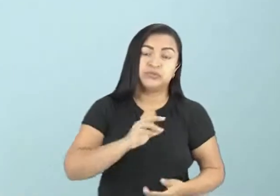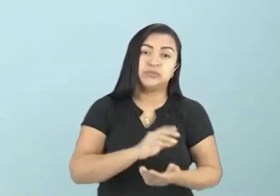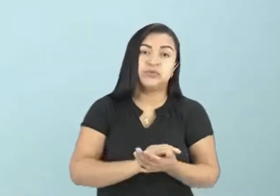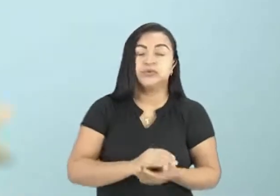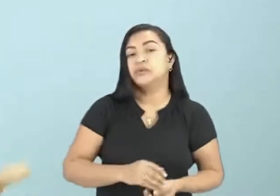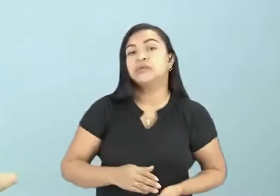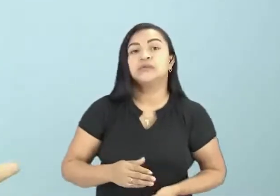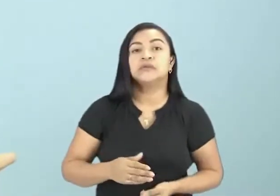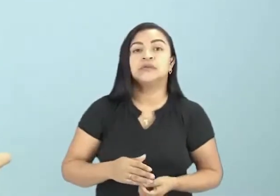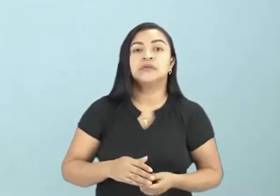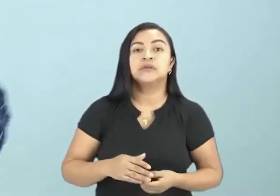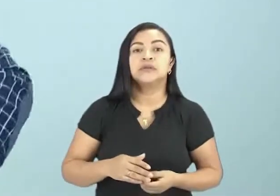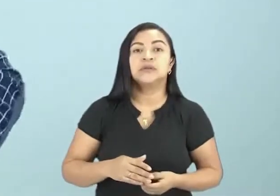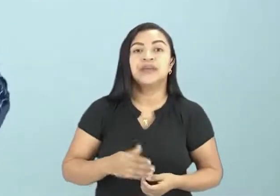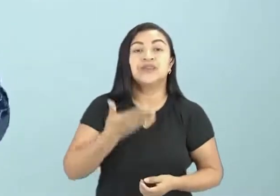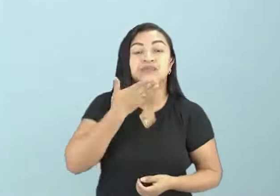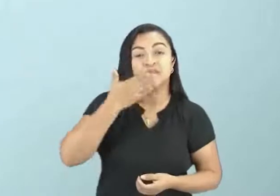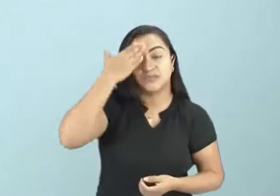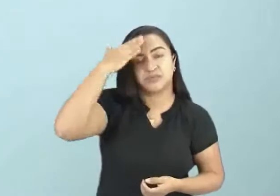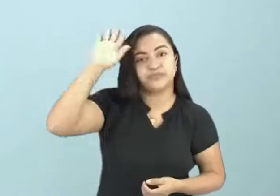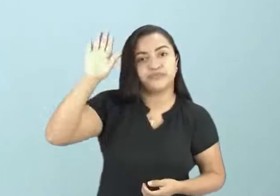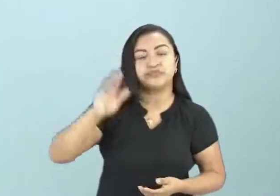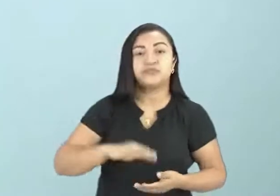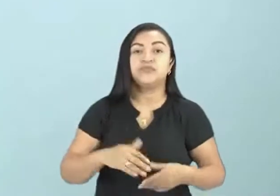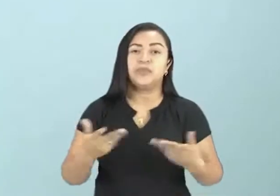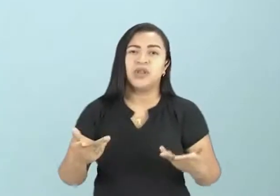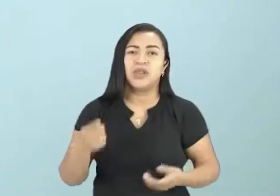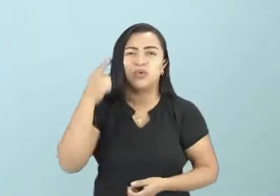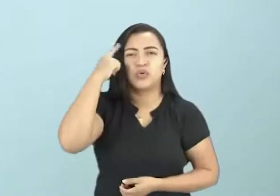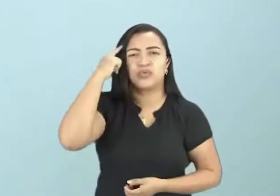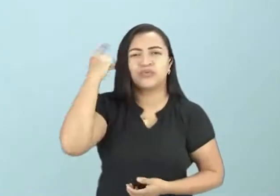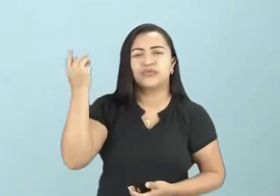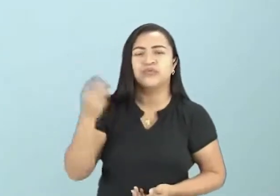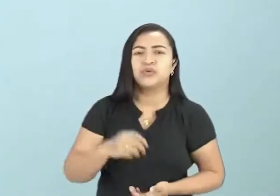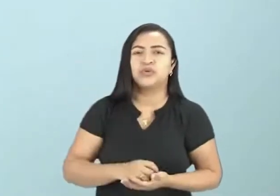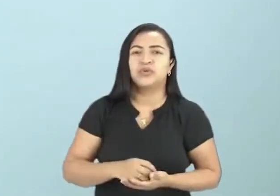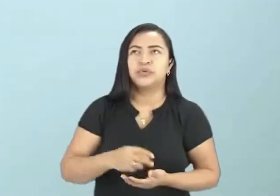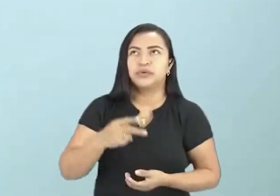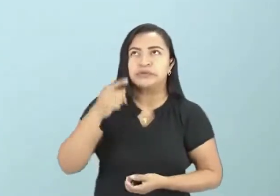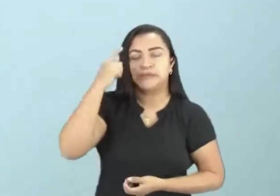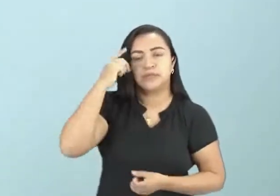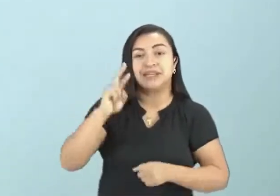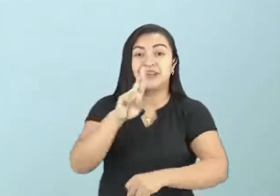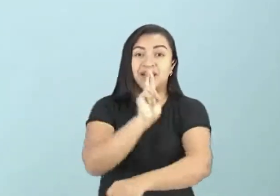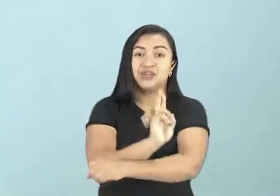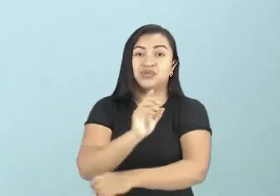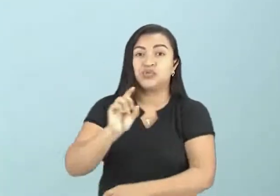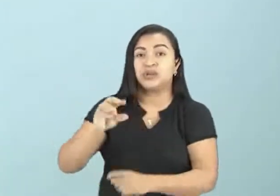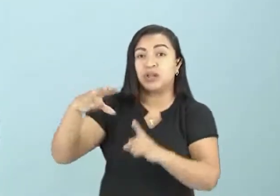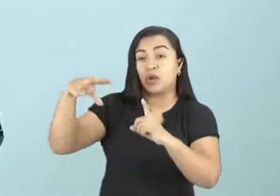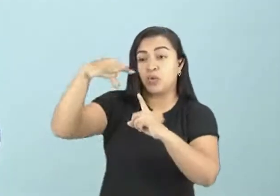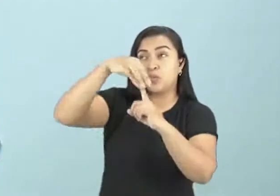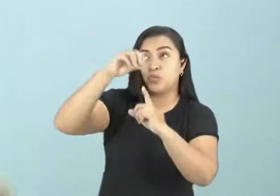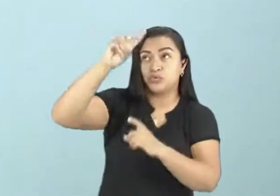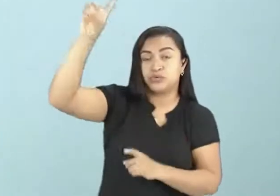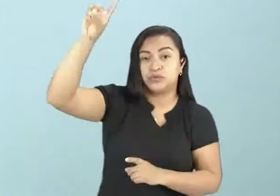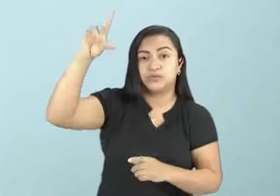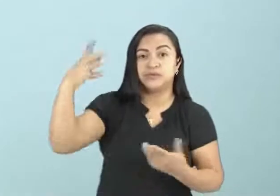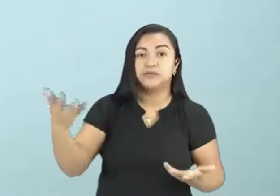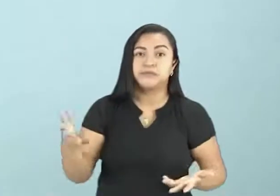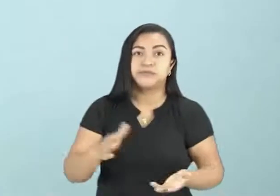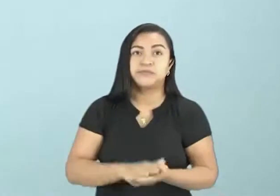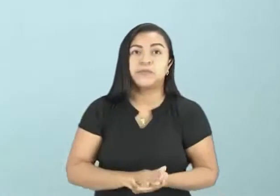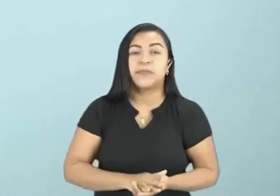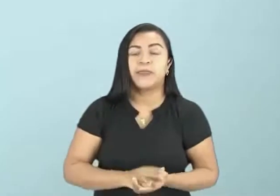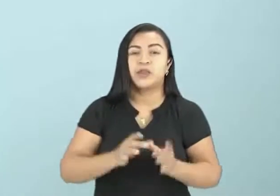monoteísmo mundial. É da onde vem nosso pensamento monoteísta. No nosso segundo material, nós temos aí o contexto